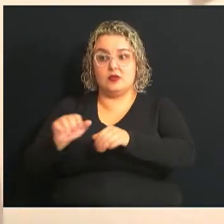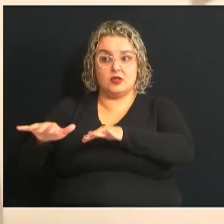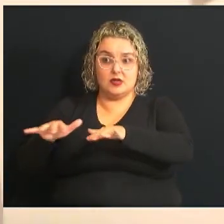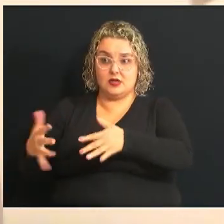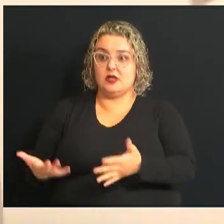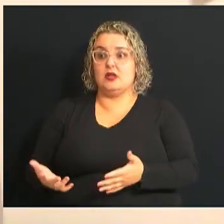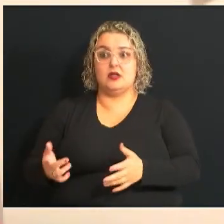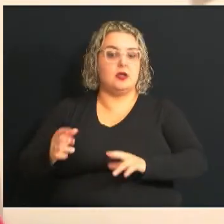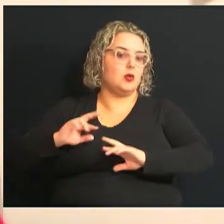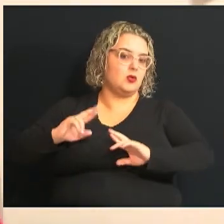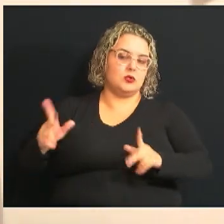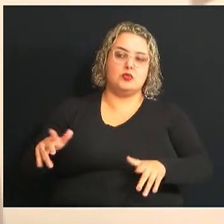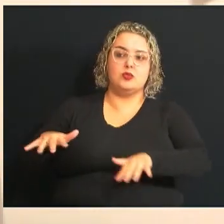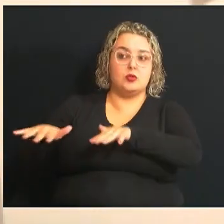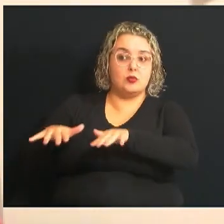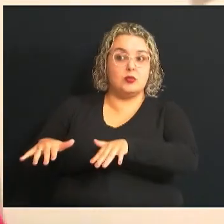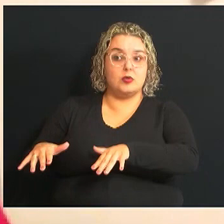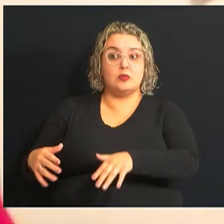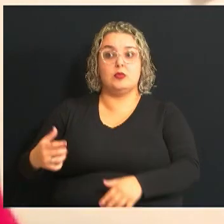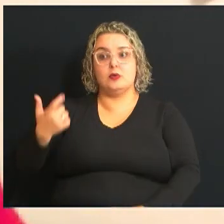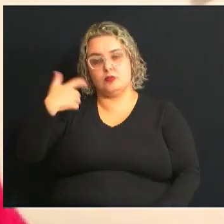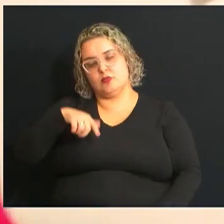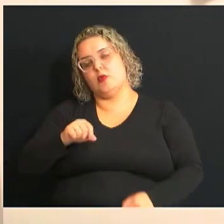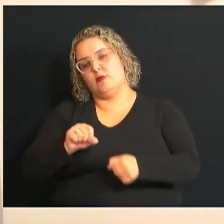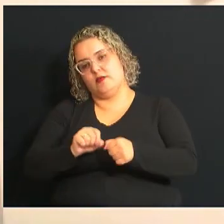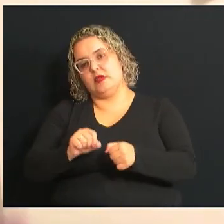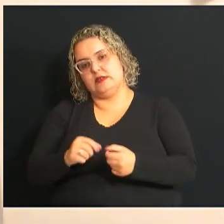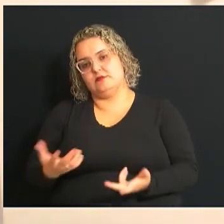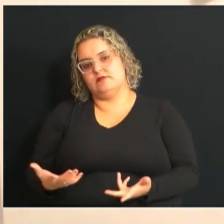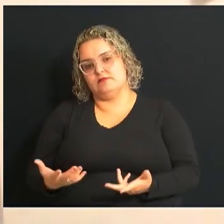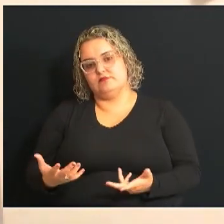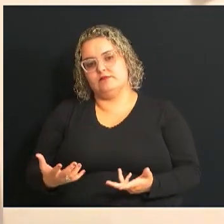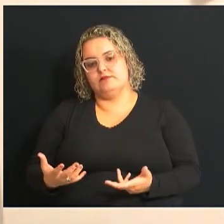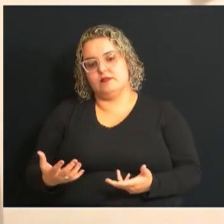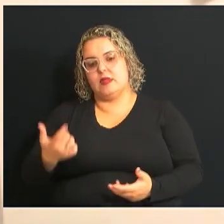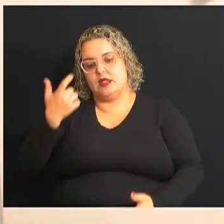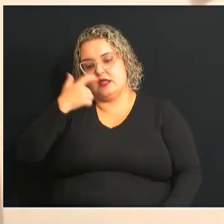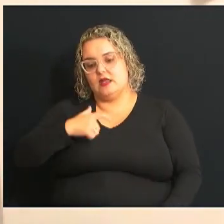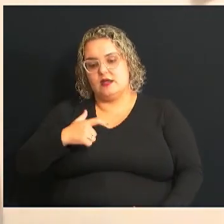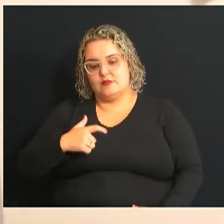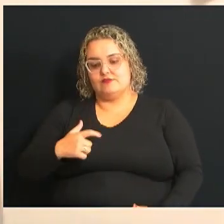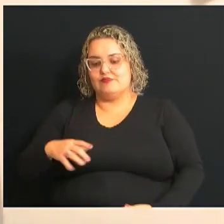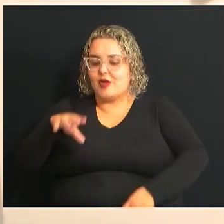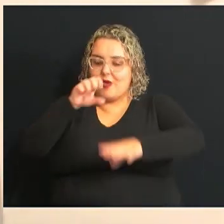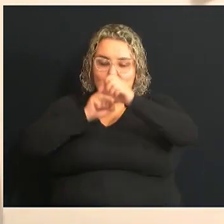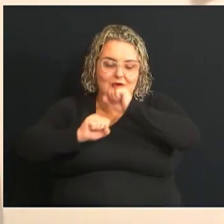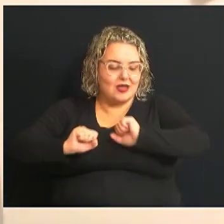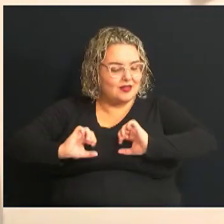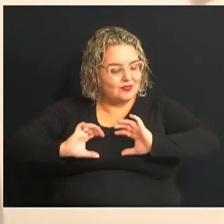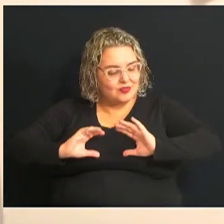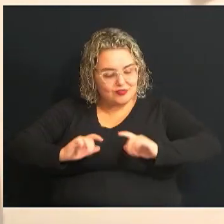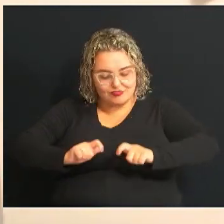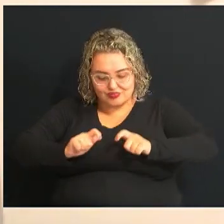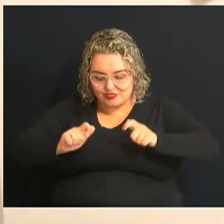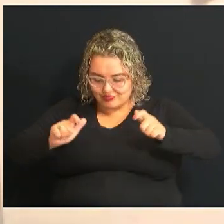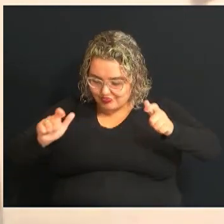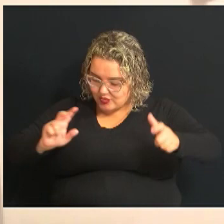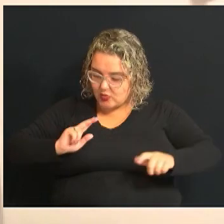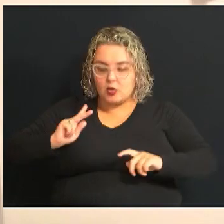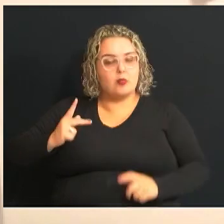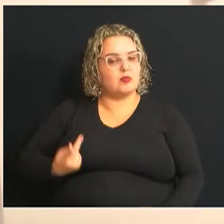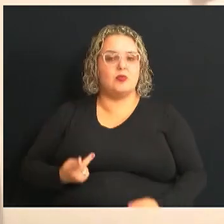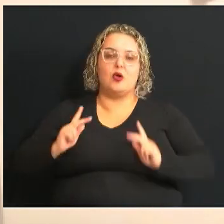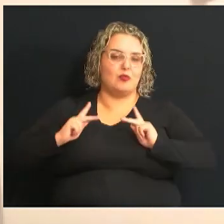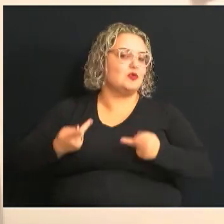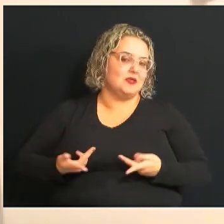totalmente diferente do movimento que eu fiz, acho que isso me engrandece muito enquanto ser humano. E eu aprendo muito, né,